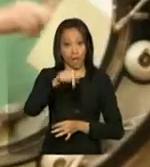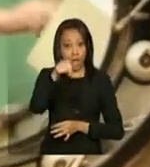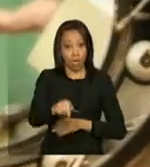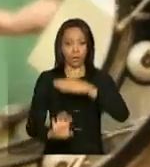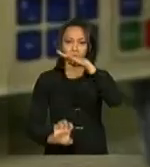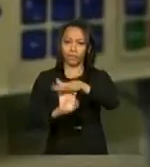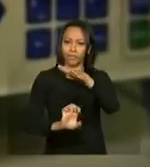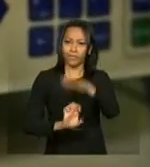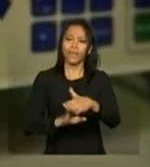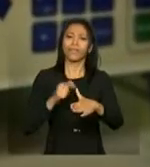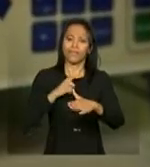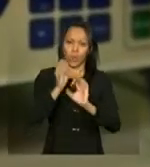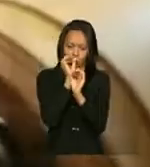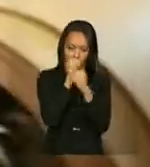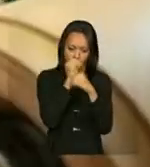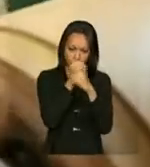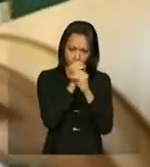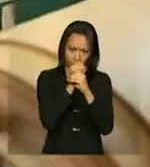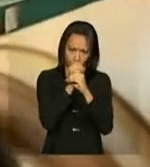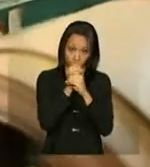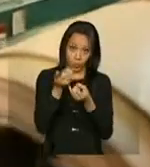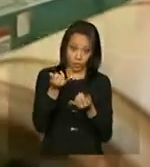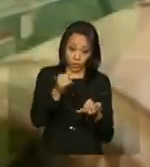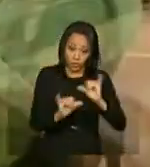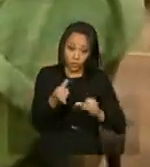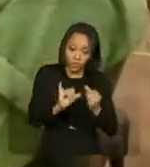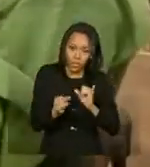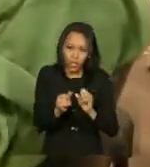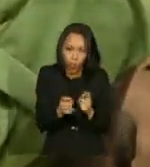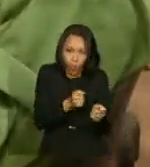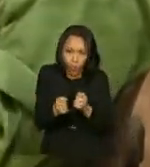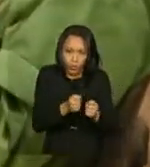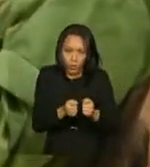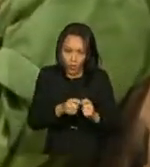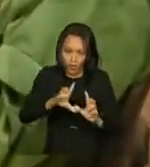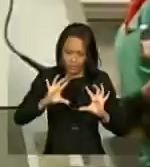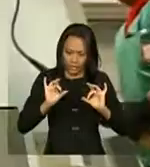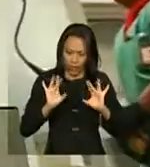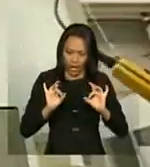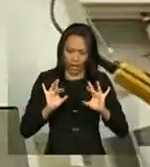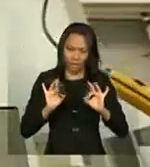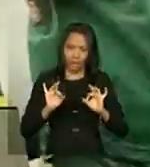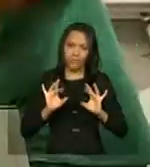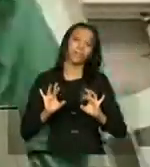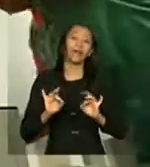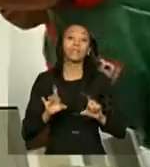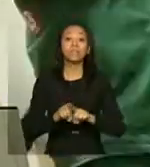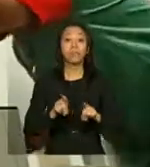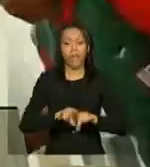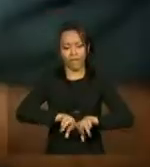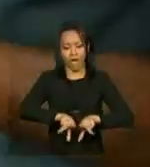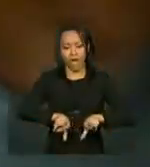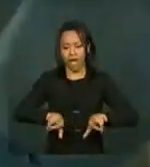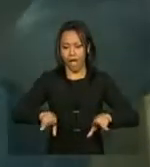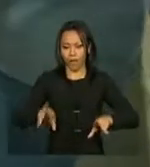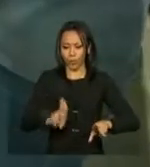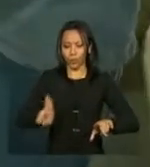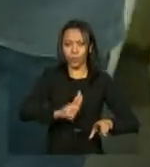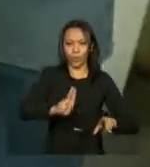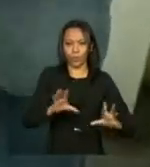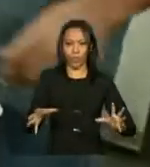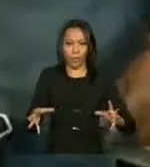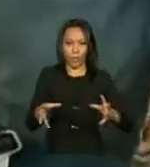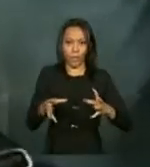empresa conta com um laboratório físico-químico e controla a qualidade das matérias-primas e componentes utilizados na fabricação